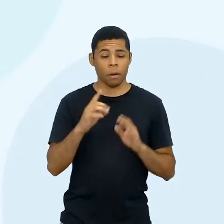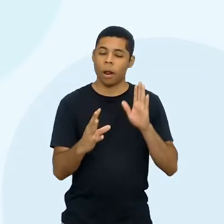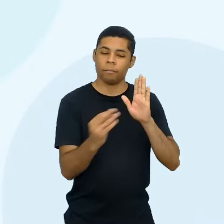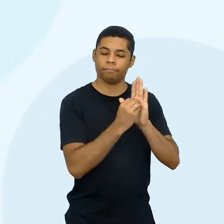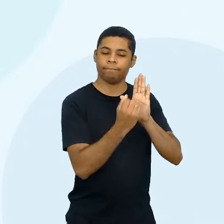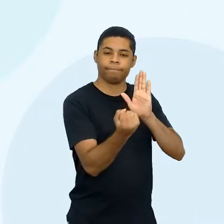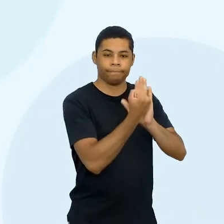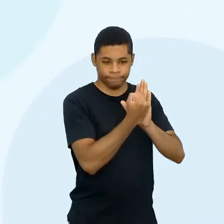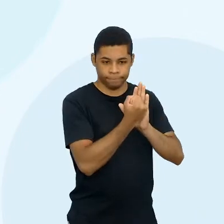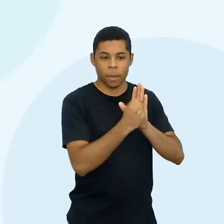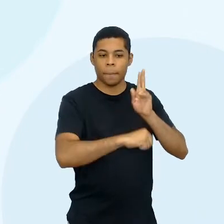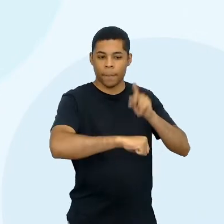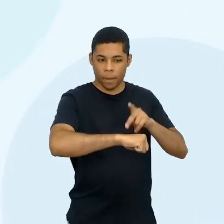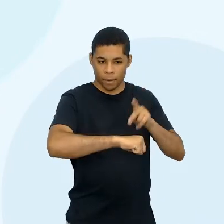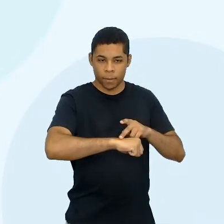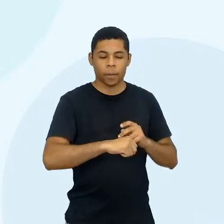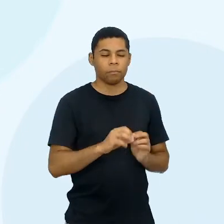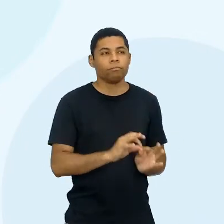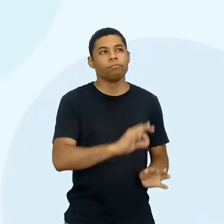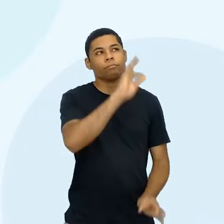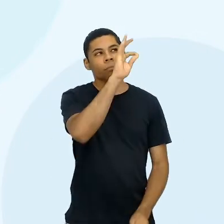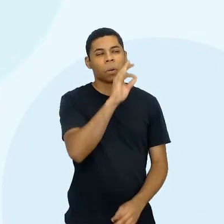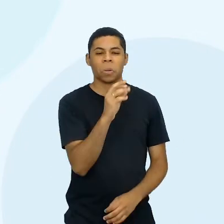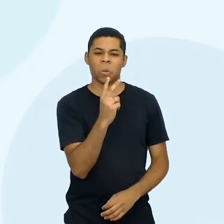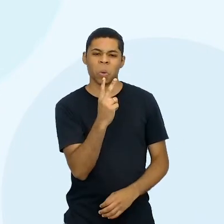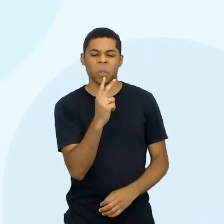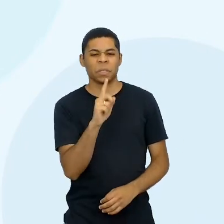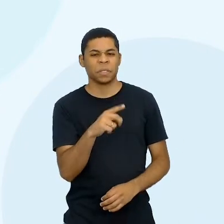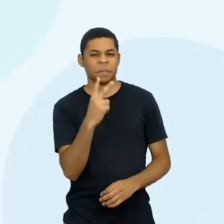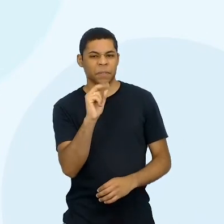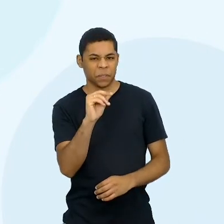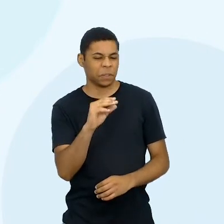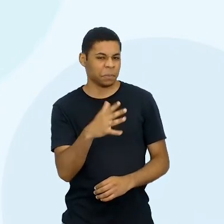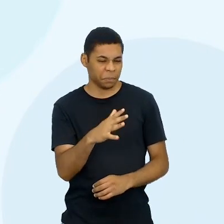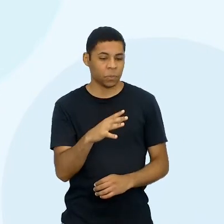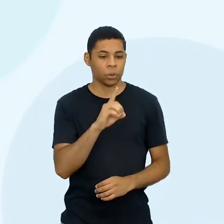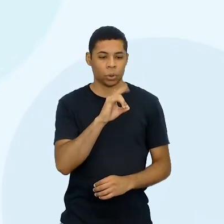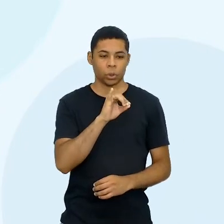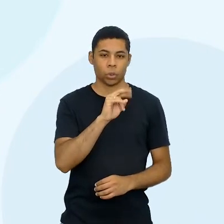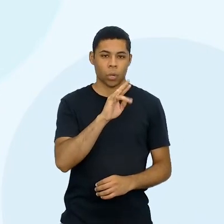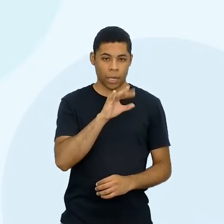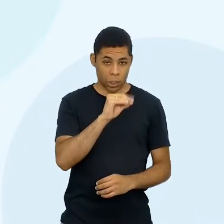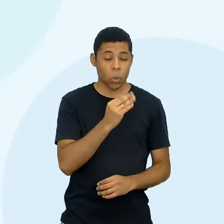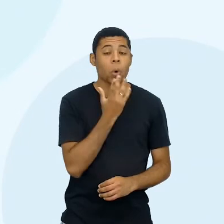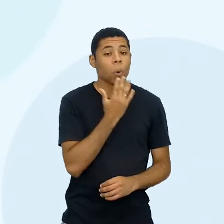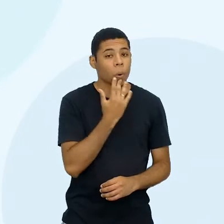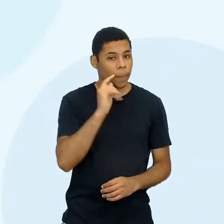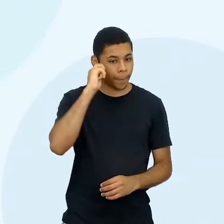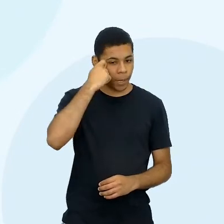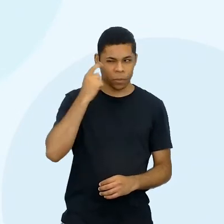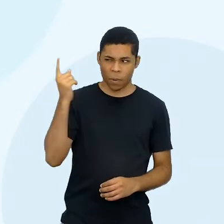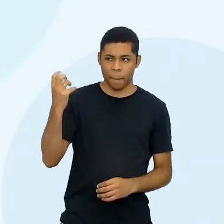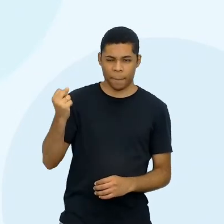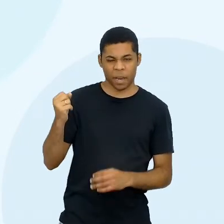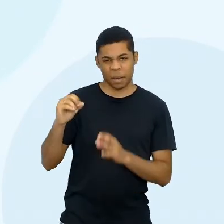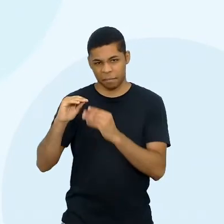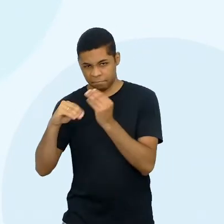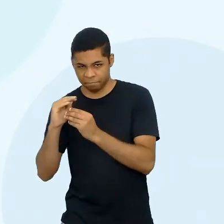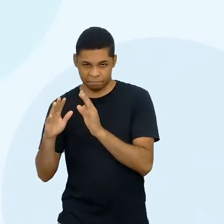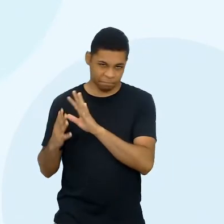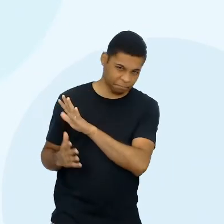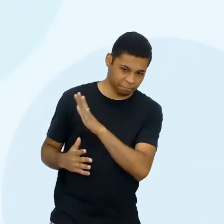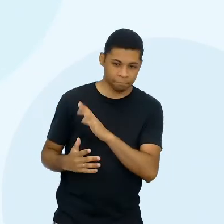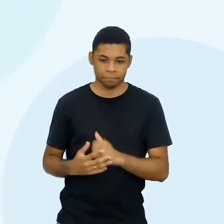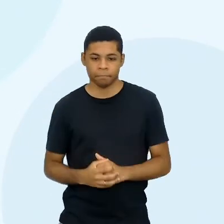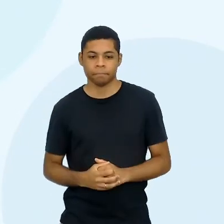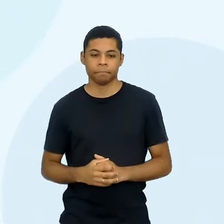rocha dele aí, de uma altura de 2,20 metros mais ou menos, de um diorito preto, né, diferente aí dessa daí, dessa